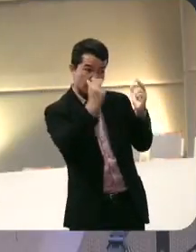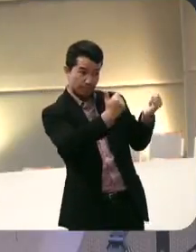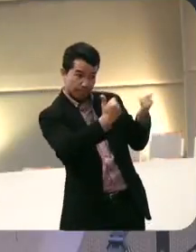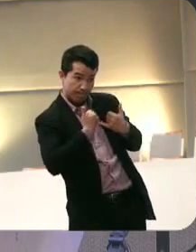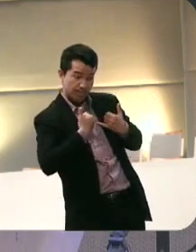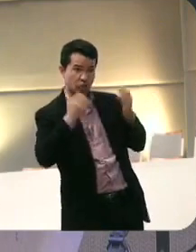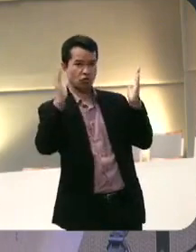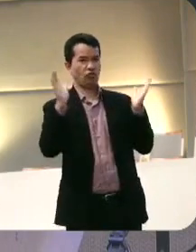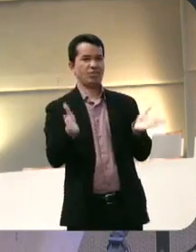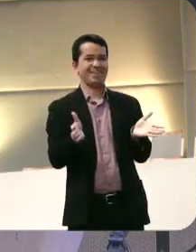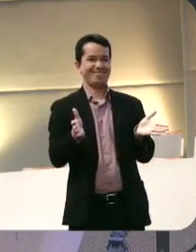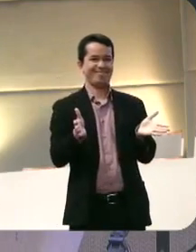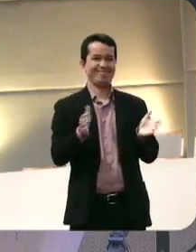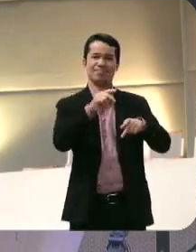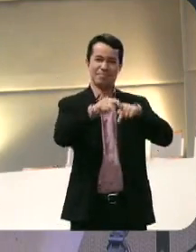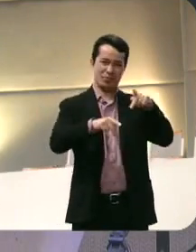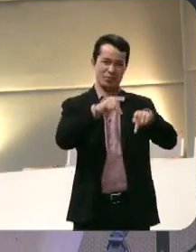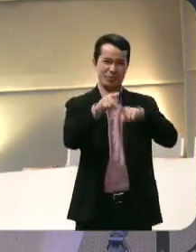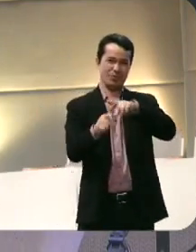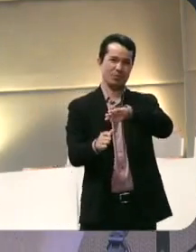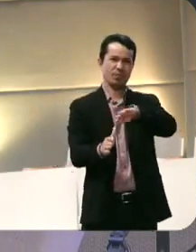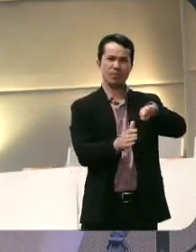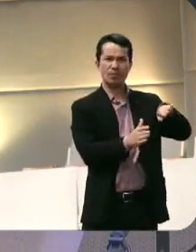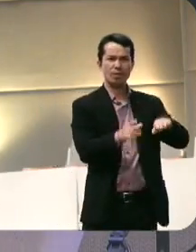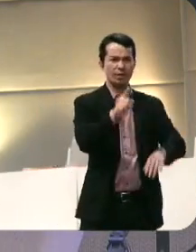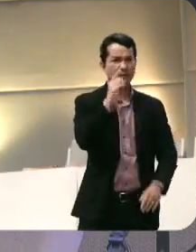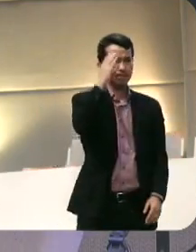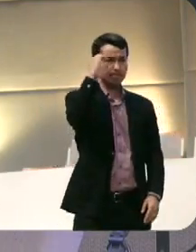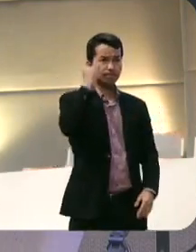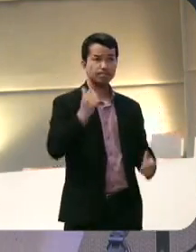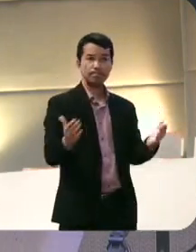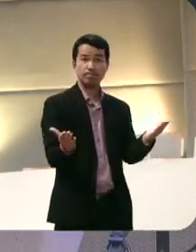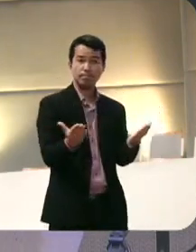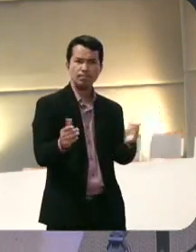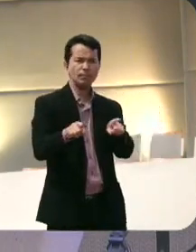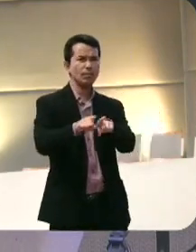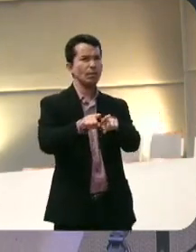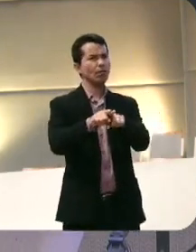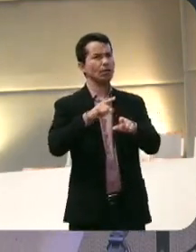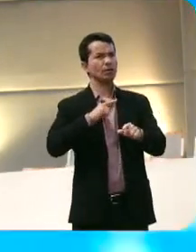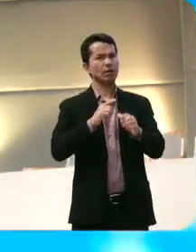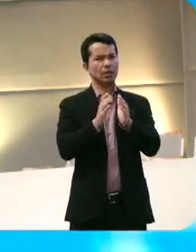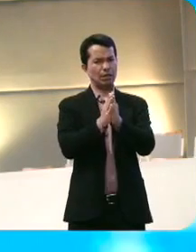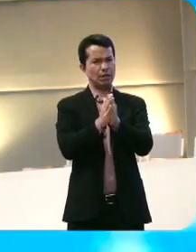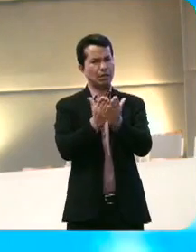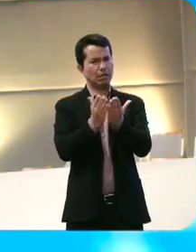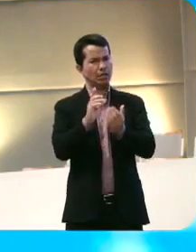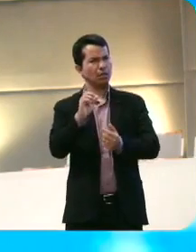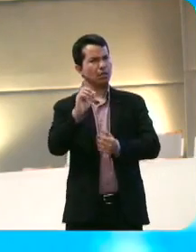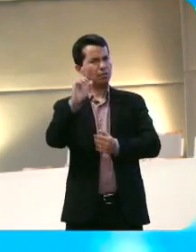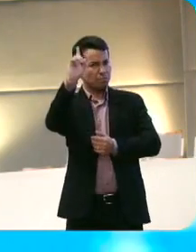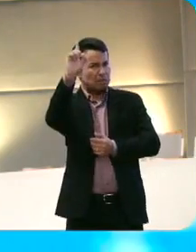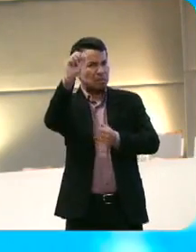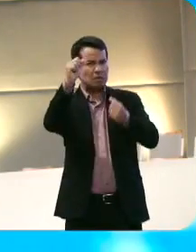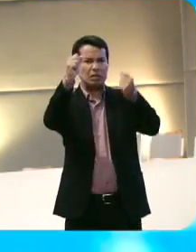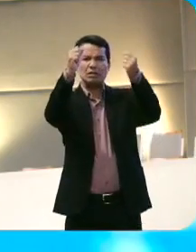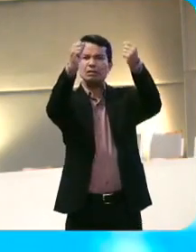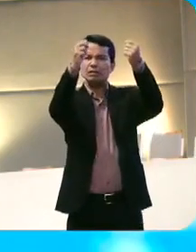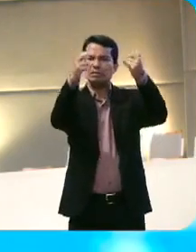nesse texto é que, de alguma maneira, a Bíblia retrata uma comunidade que vivia